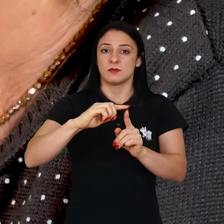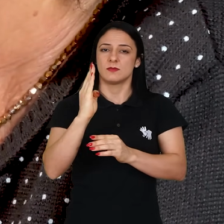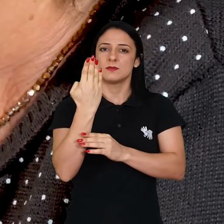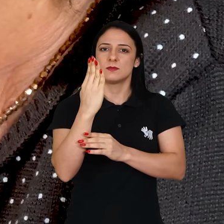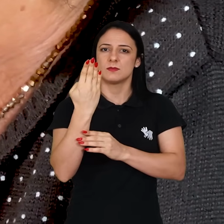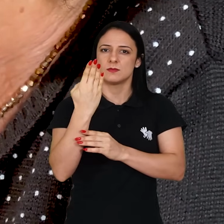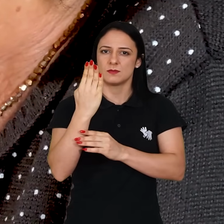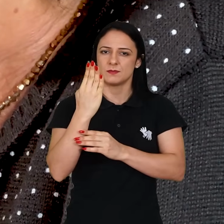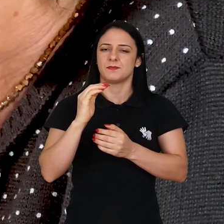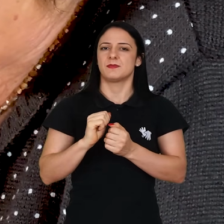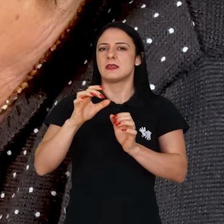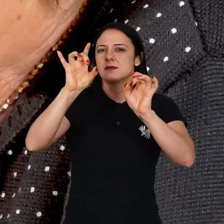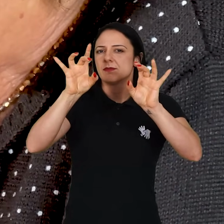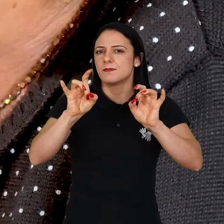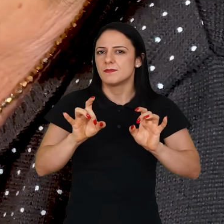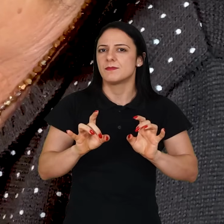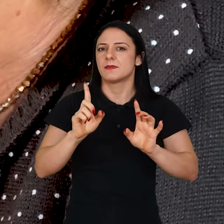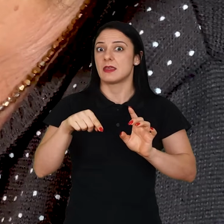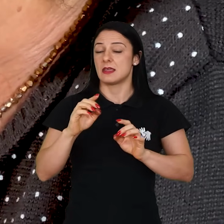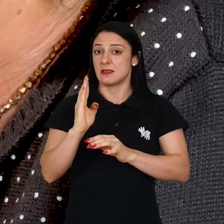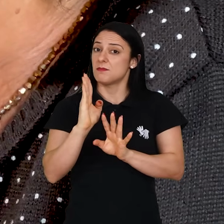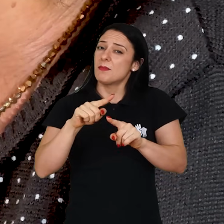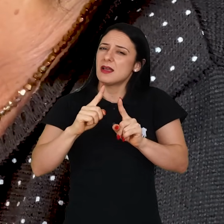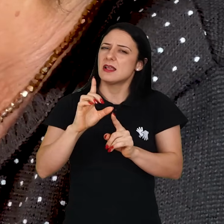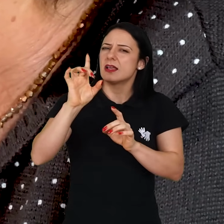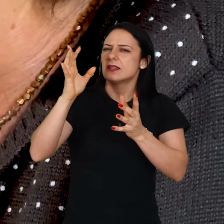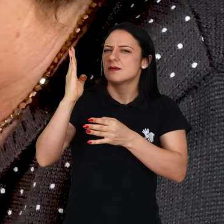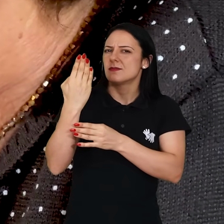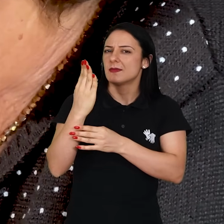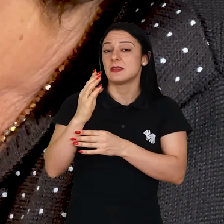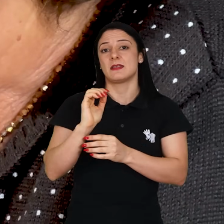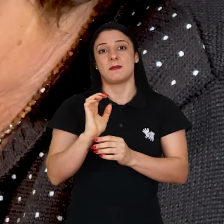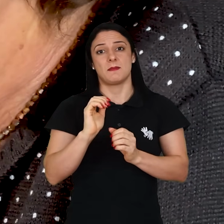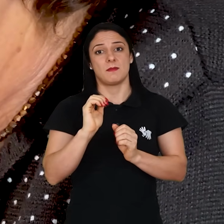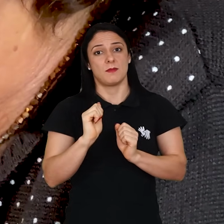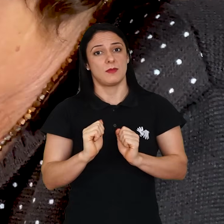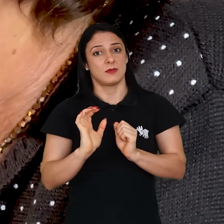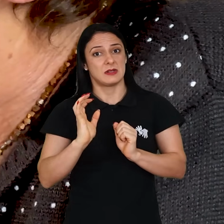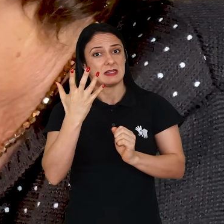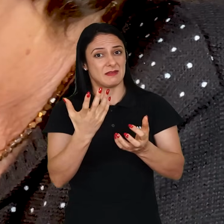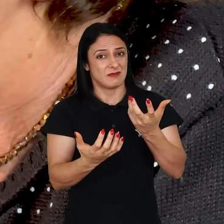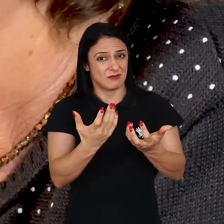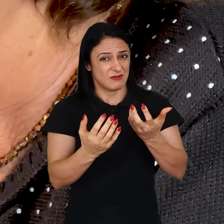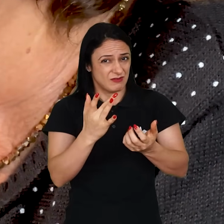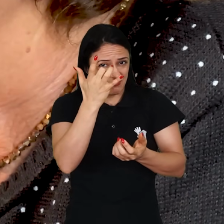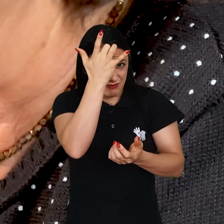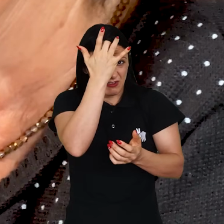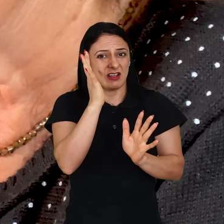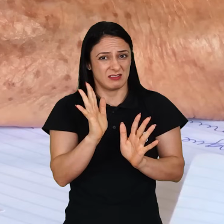madeira chamada tapinhoã. Essa madeira é de fácil combustão. Vale dizer isso, que ela